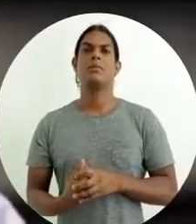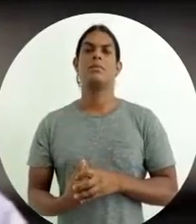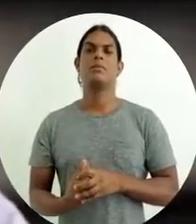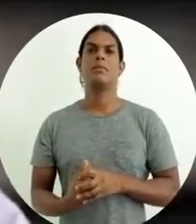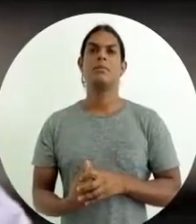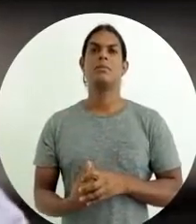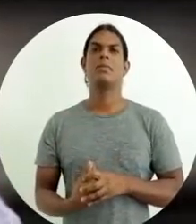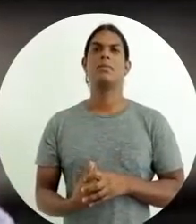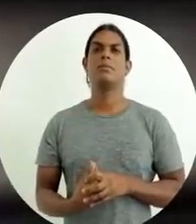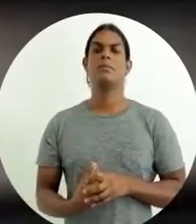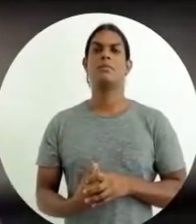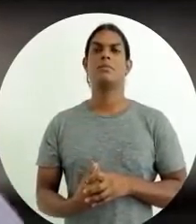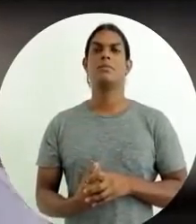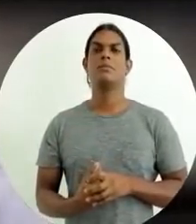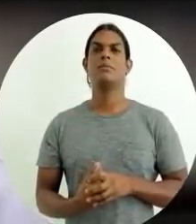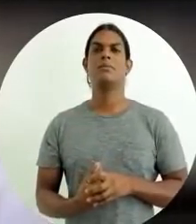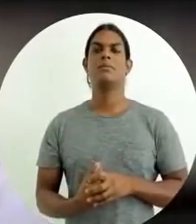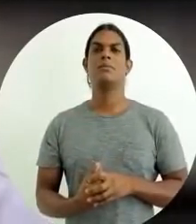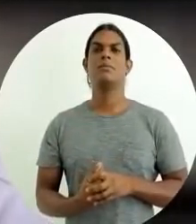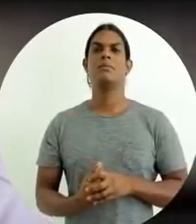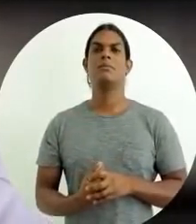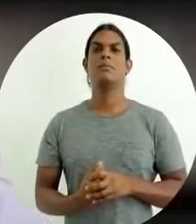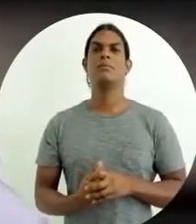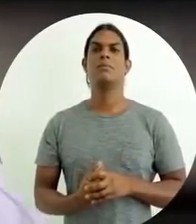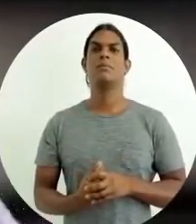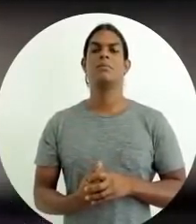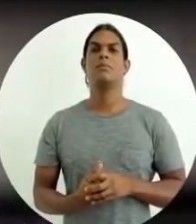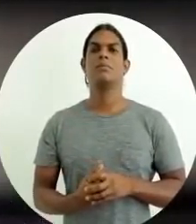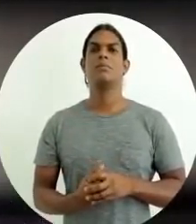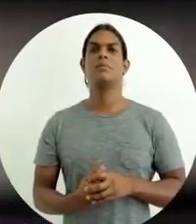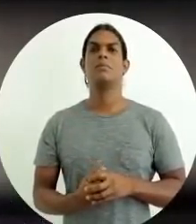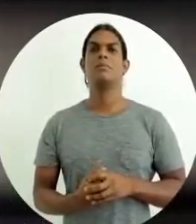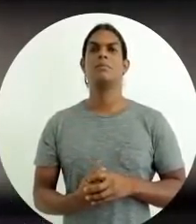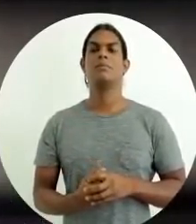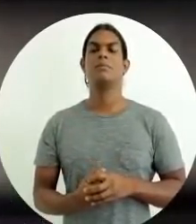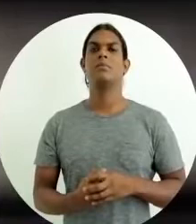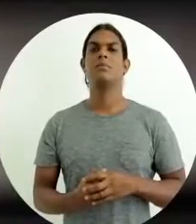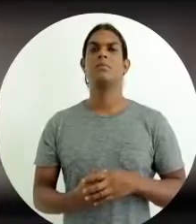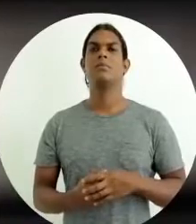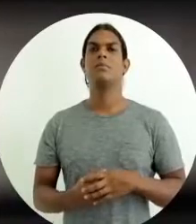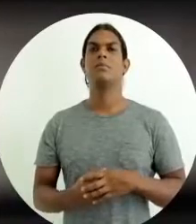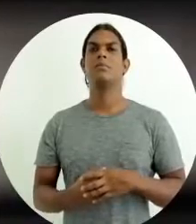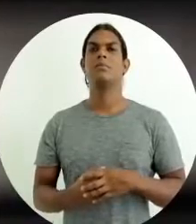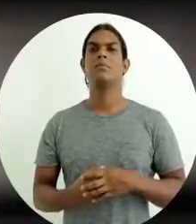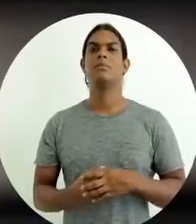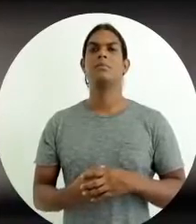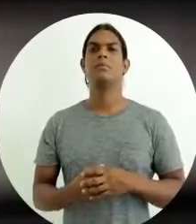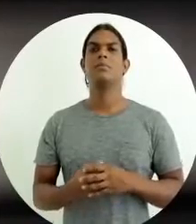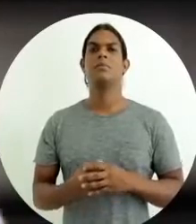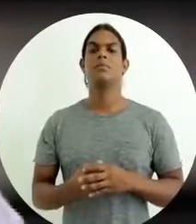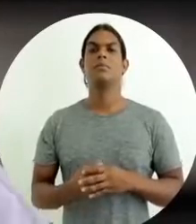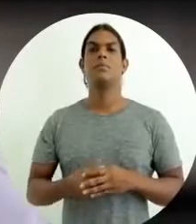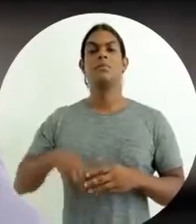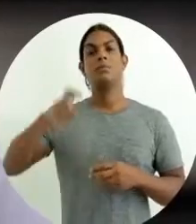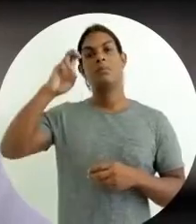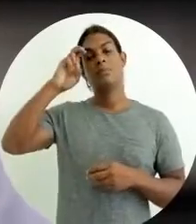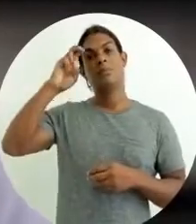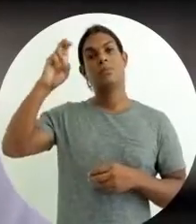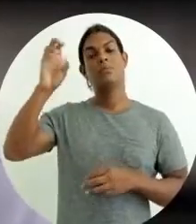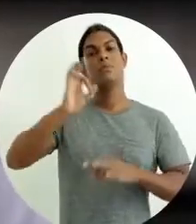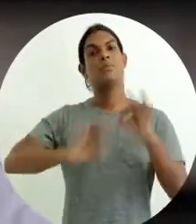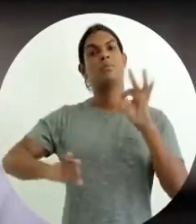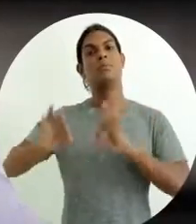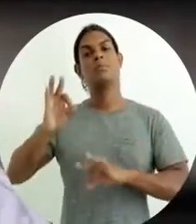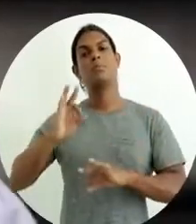ela tem. É dominar, é ultrapassar o natural, como diz o Chamon. A